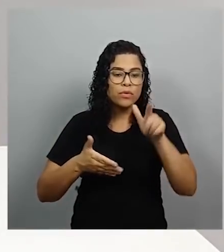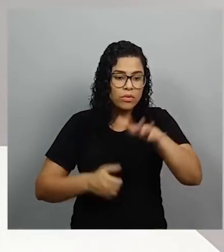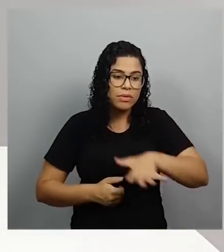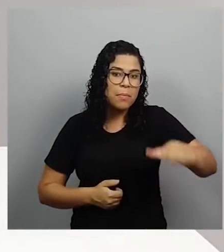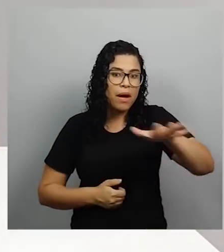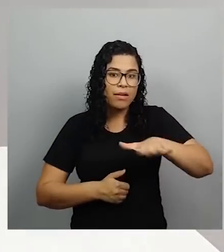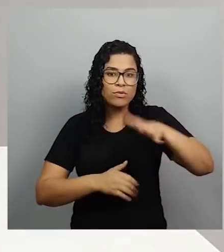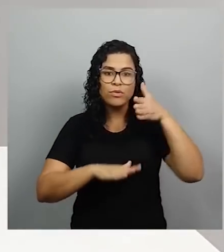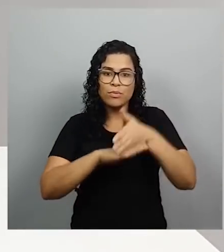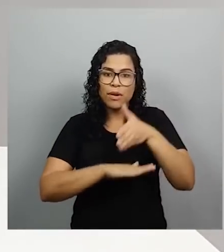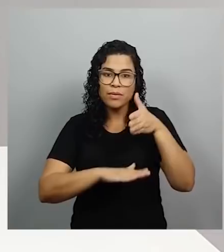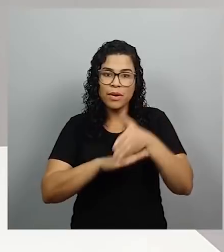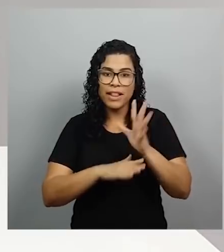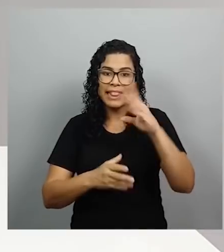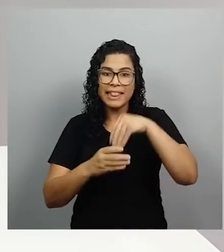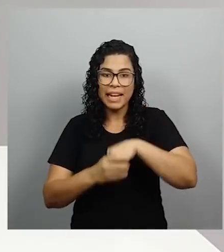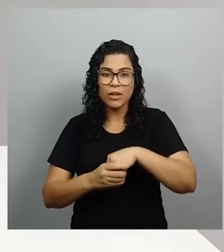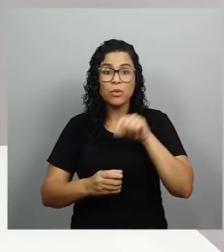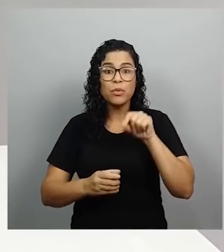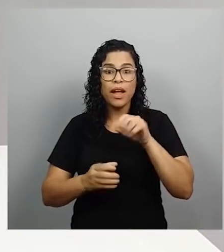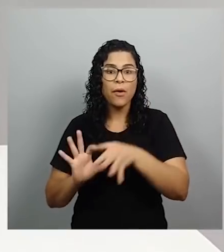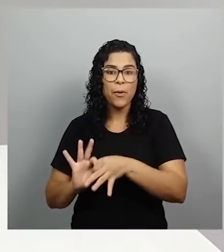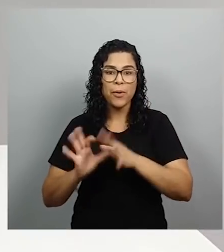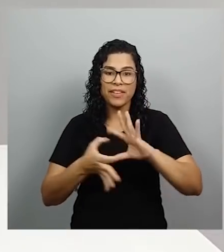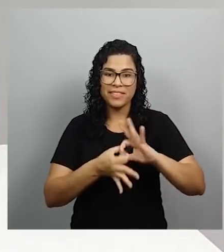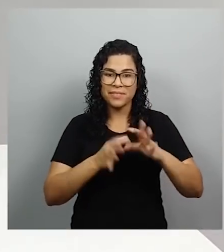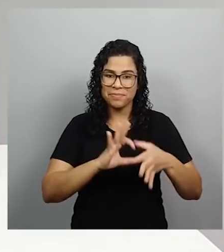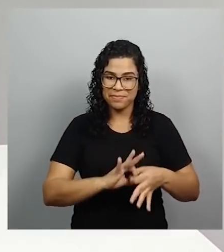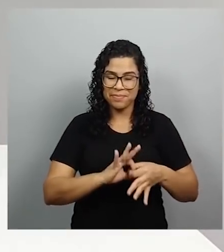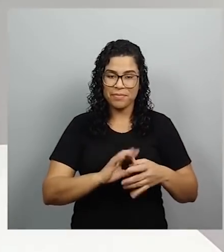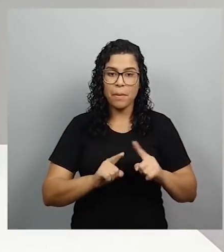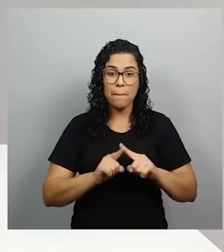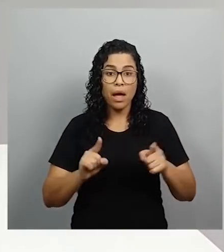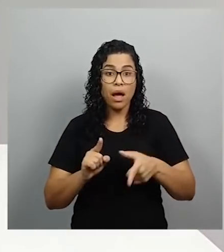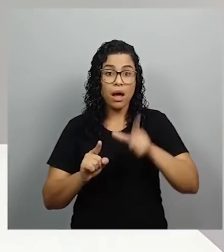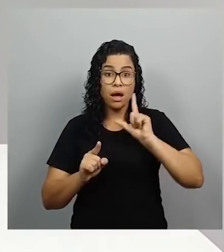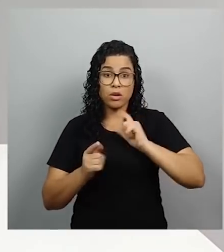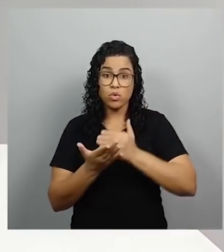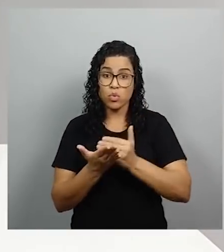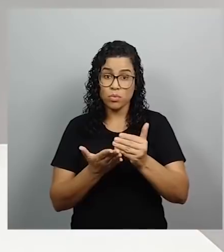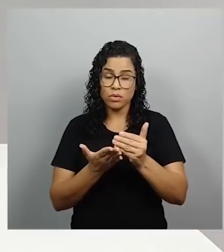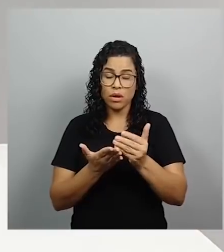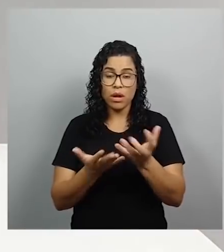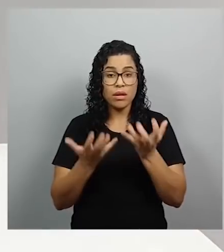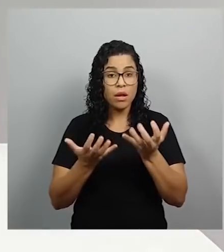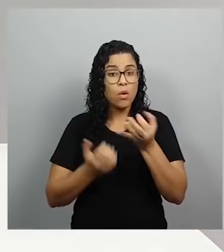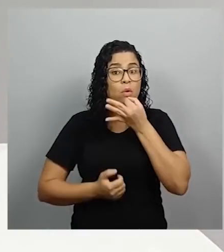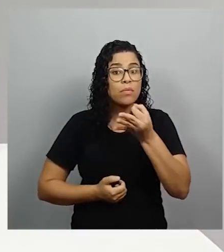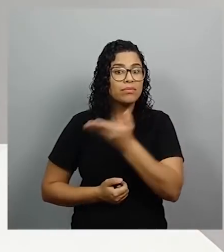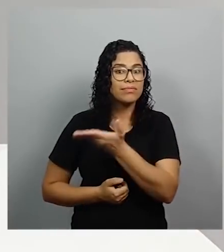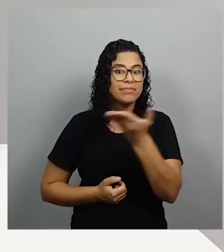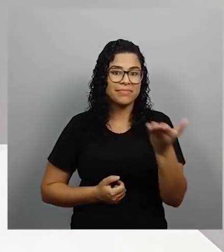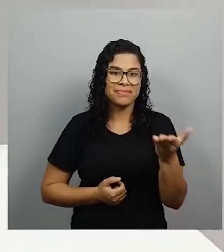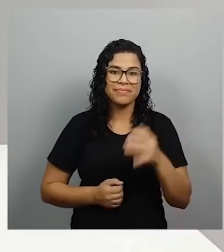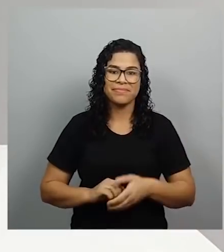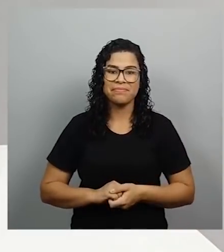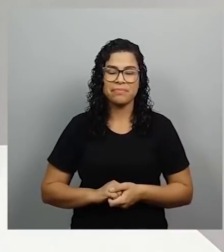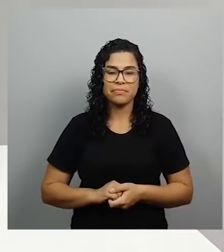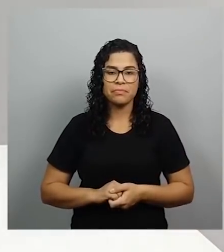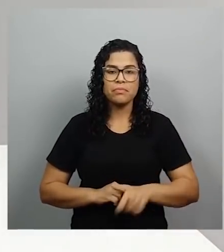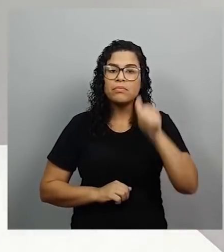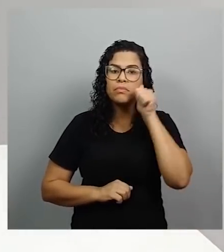e participação nos Jogos Olímpicos. Mas antes de começarmos, gostaria de saber a opinião de vocês.